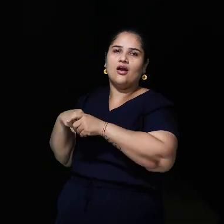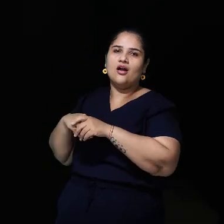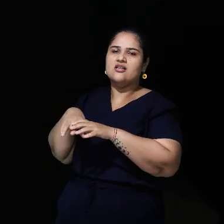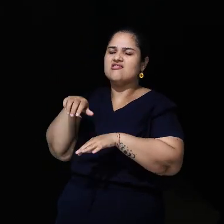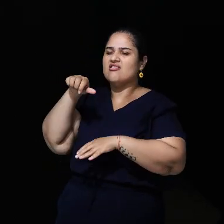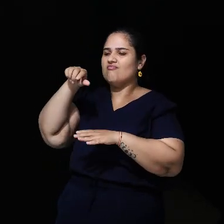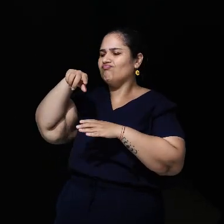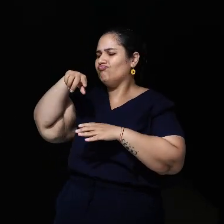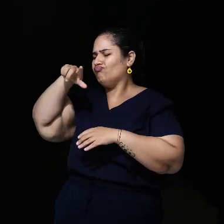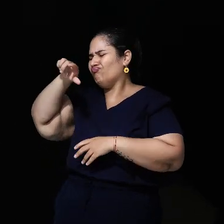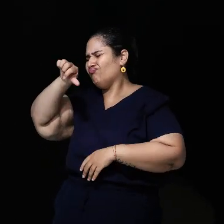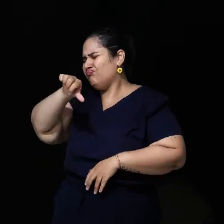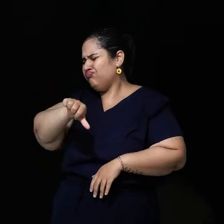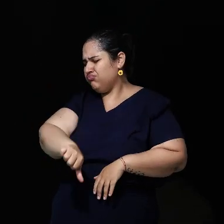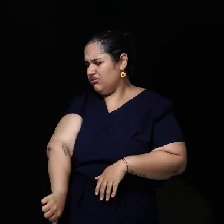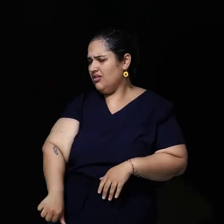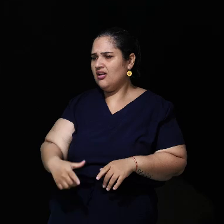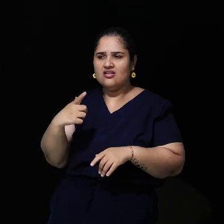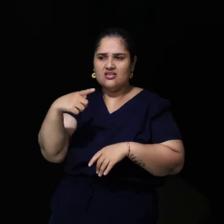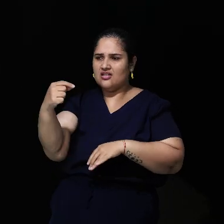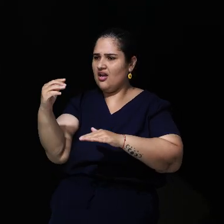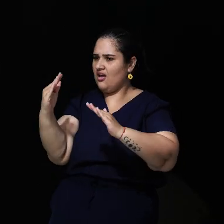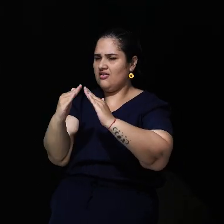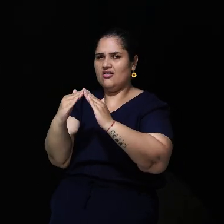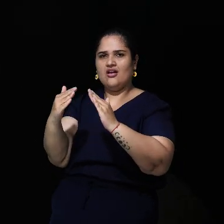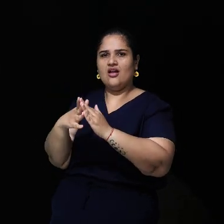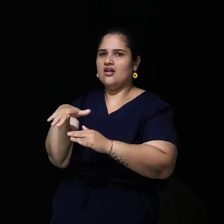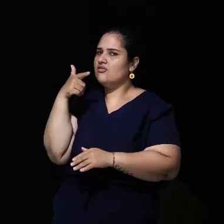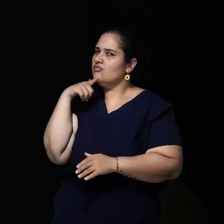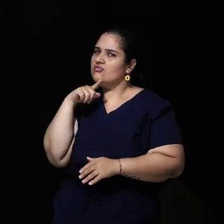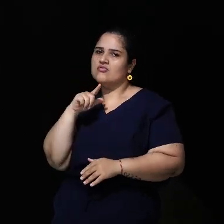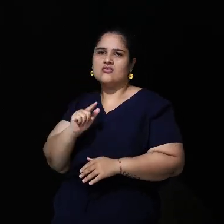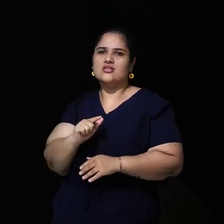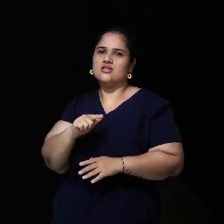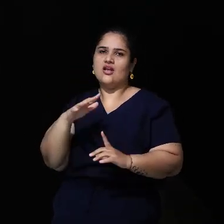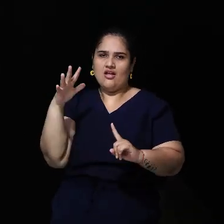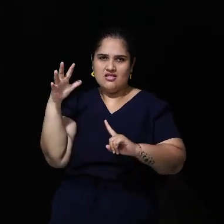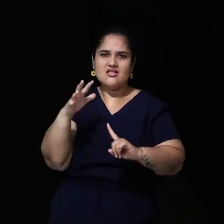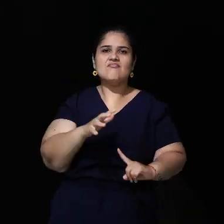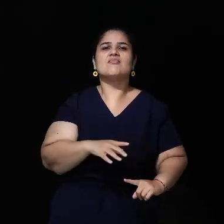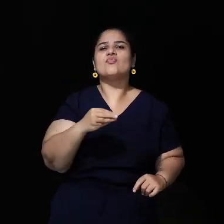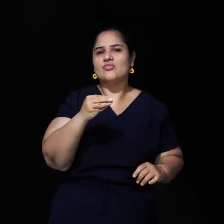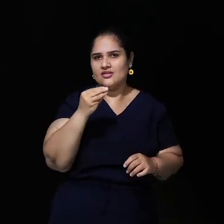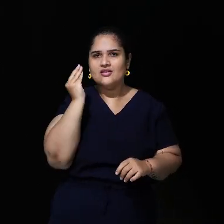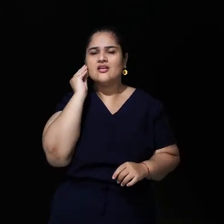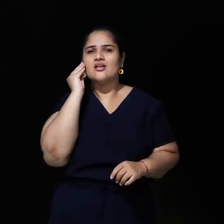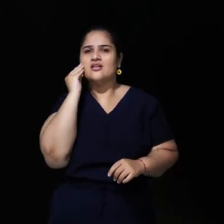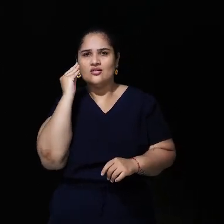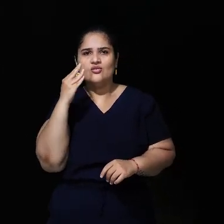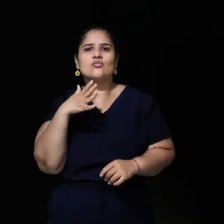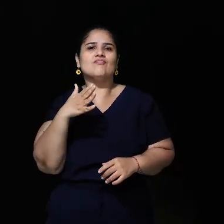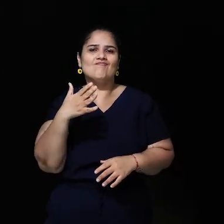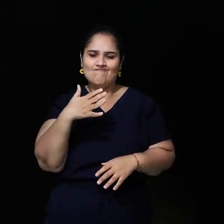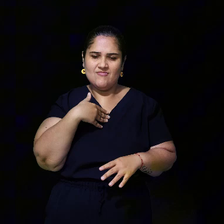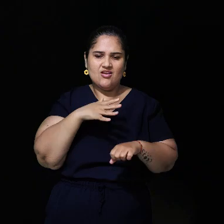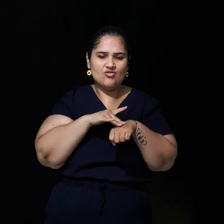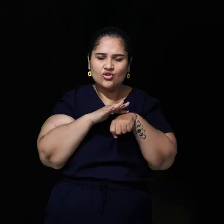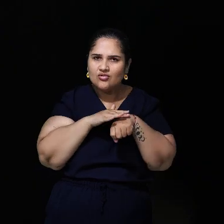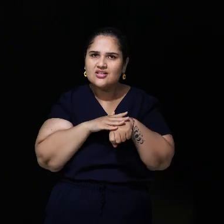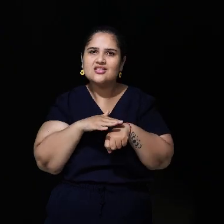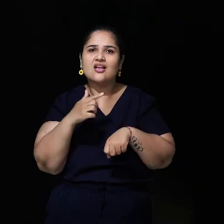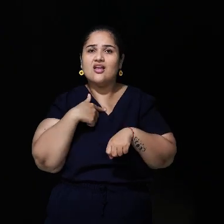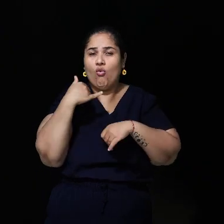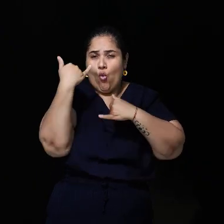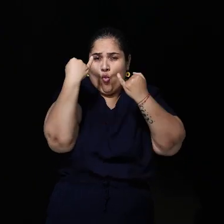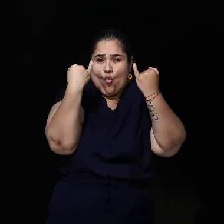fiquei muito ruim mesmo. Fiquei bem deprimida. A depressão que me pegar mesmo, realmente. Fiquei 22 dias sem comer, sem beber, fiquei só o couro e o